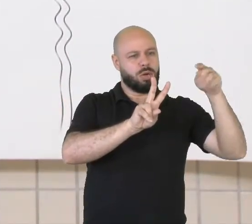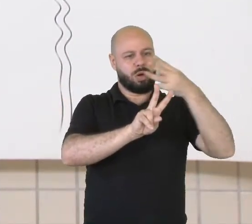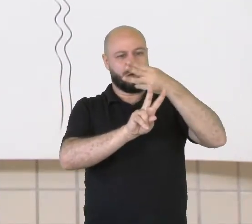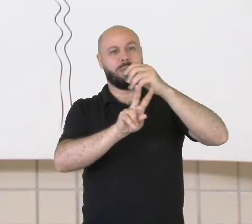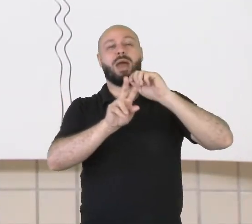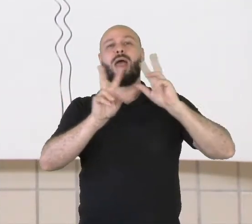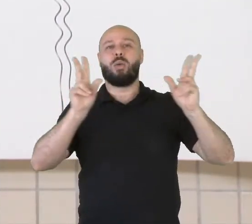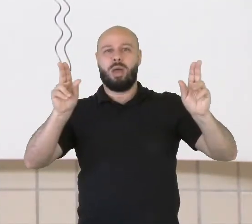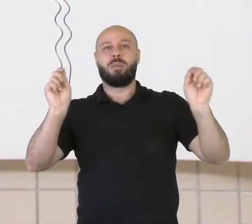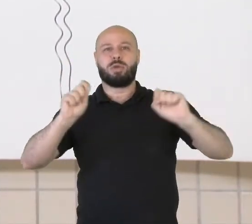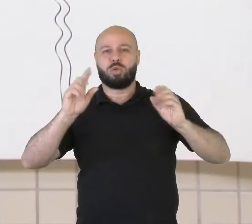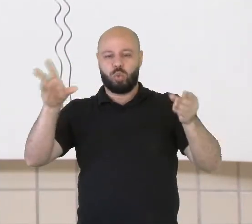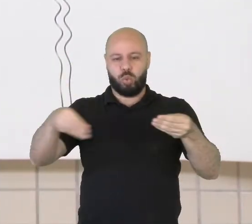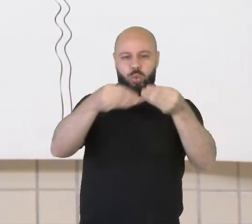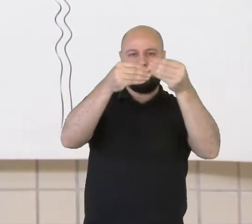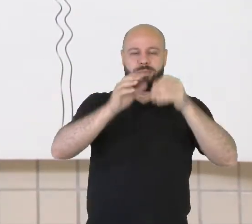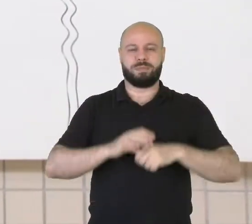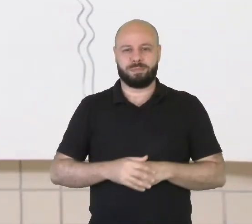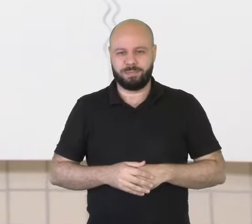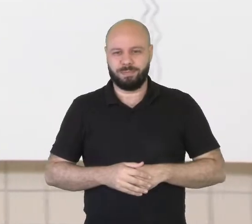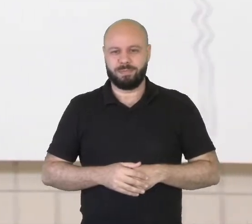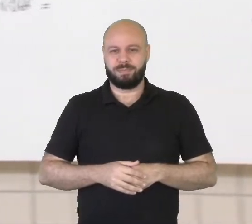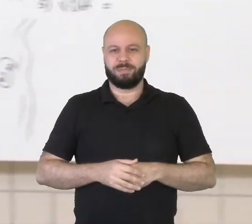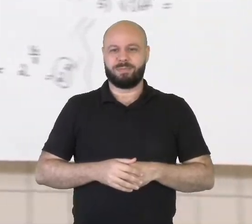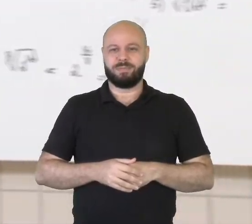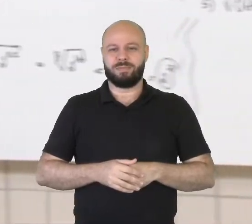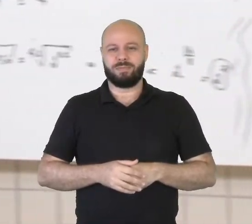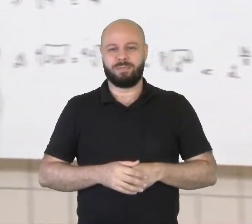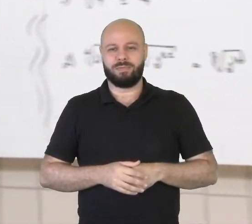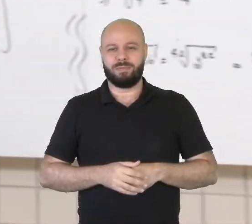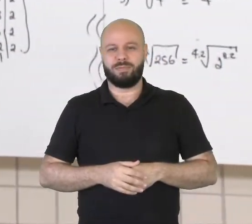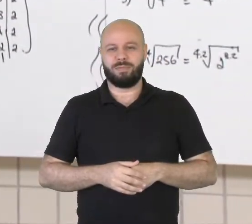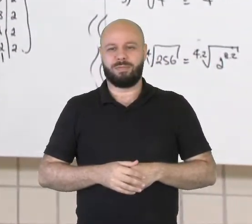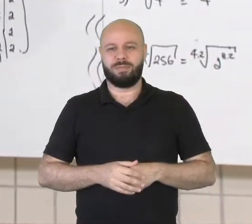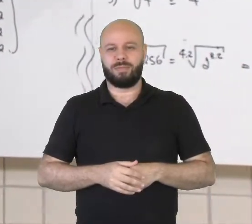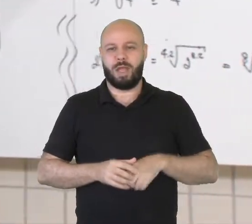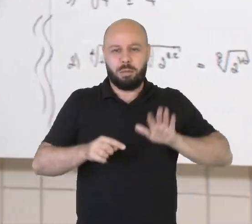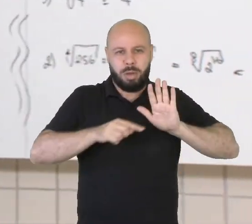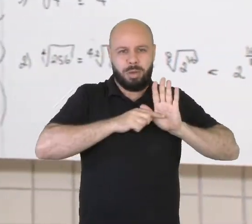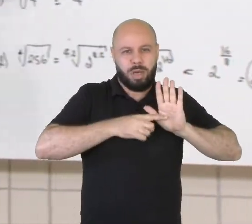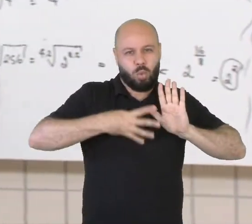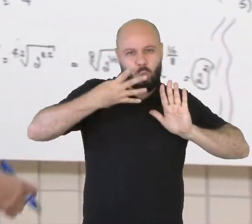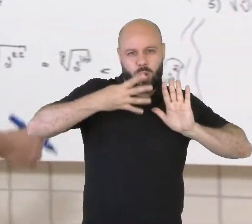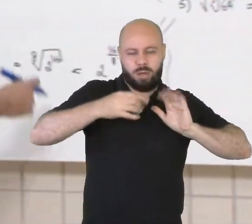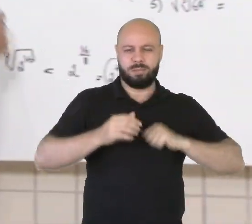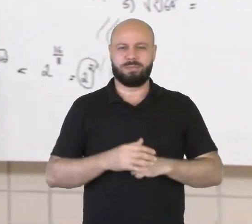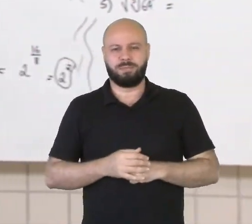dessa radiciação. Beleza? Bom, quarta propriedade.